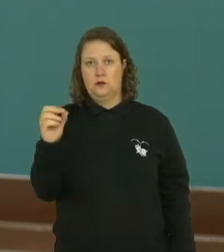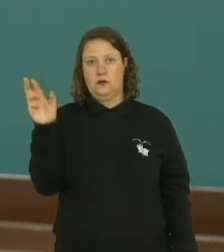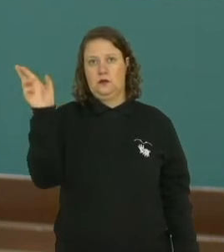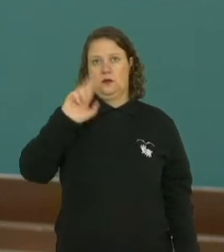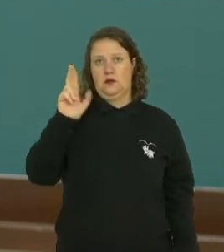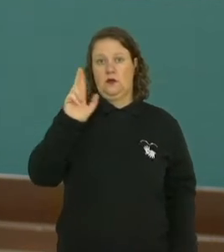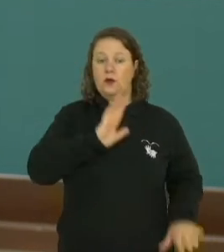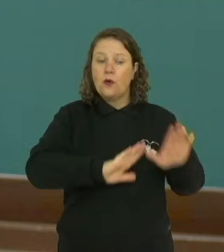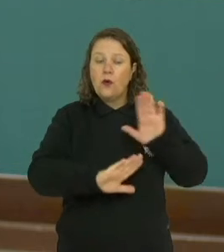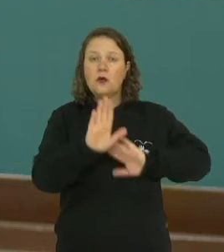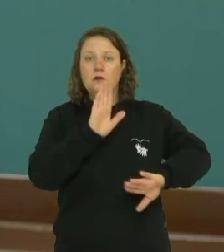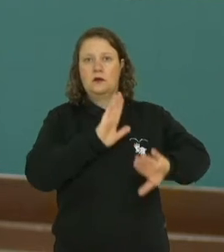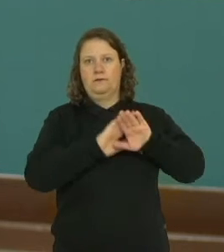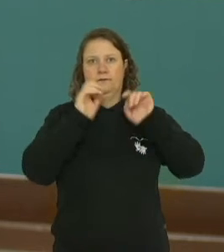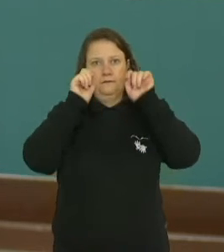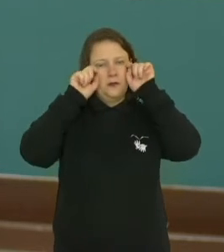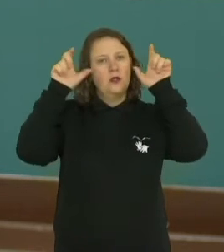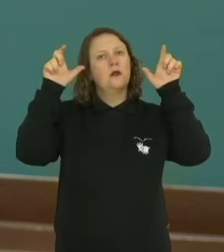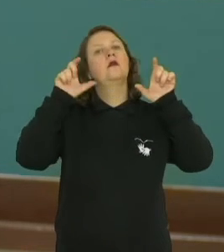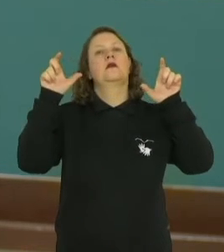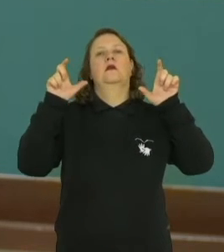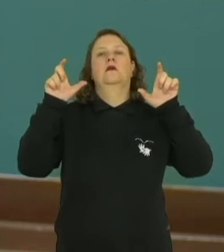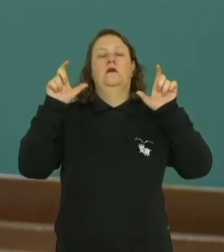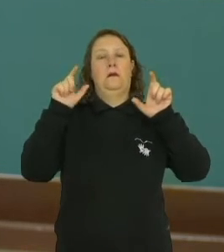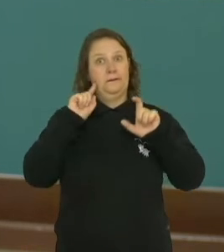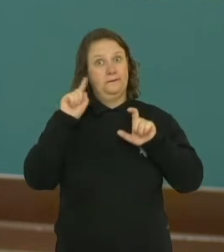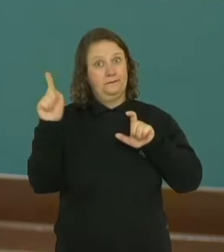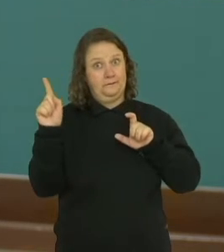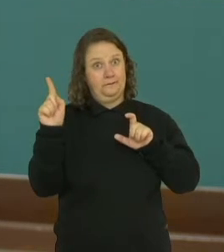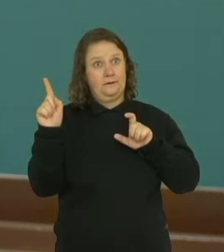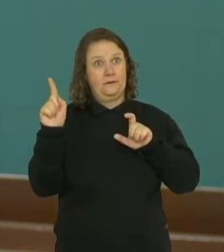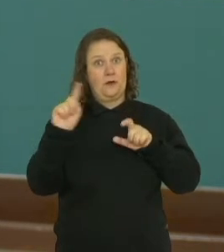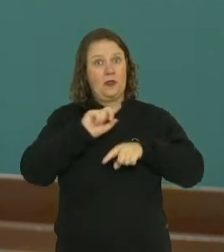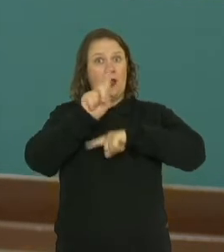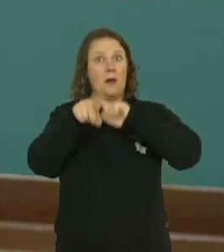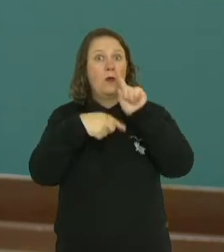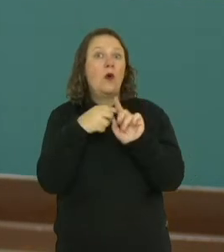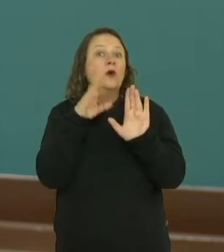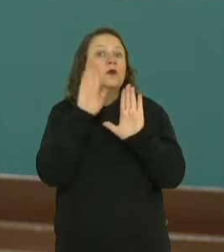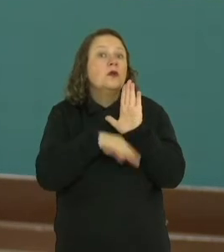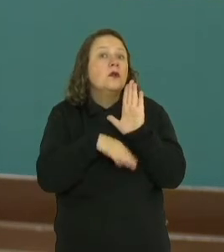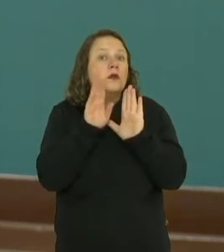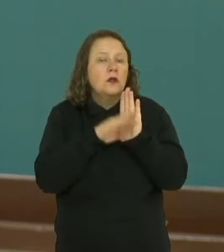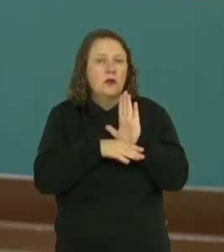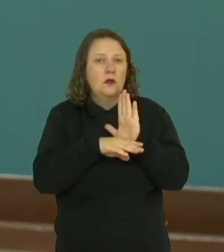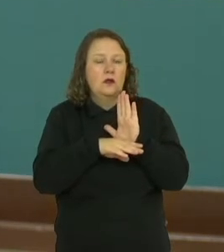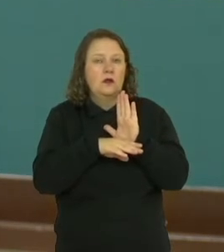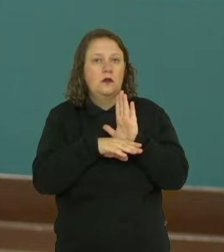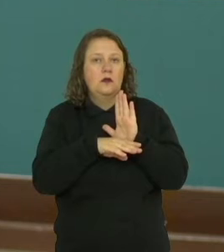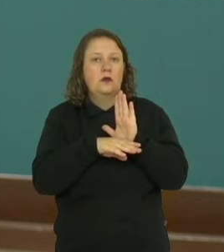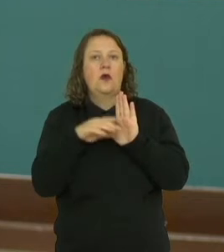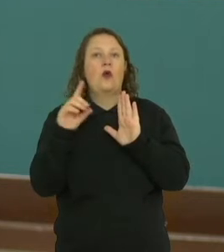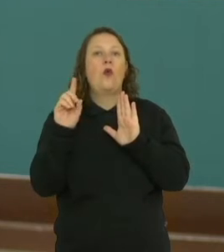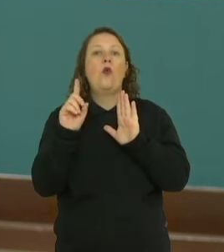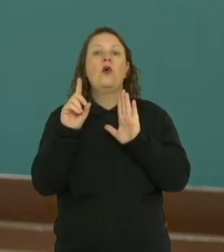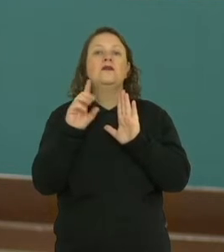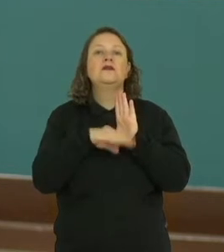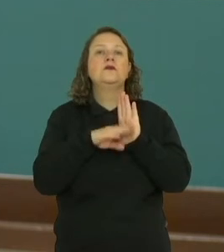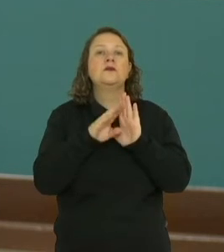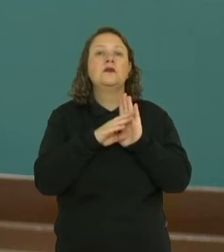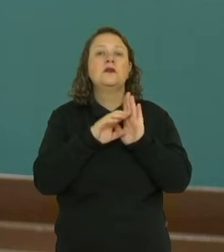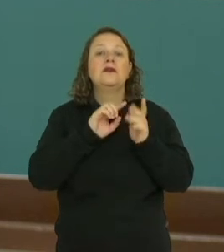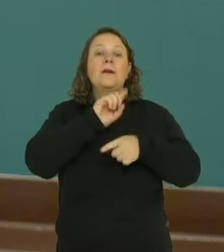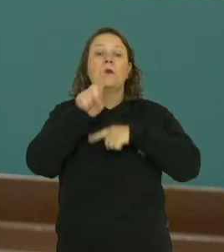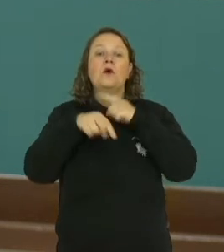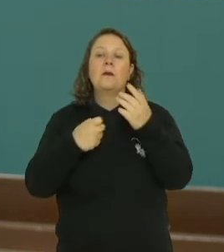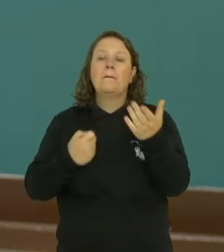presta atenção nessa pergunta. Quanto pagaremos após o desconto? Então, a pergunta agora não é o desconto, né? O quanto você